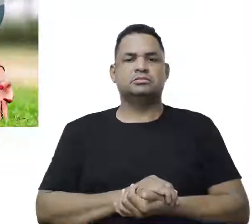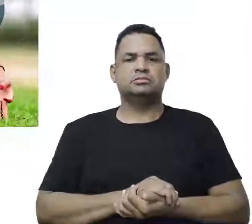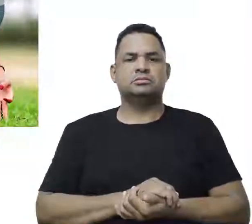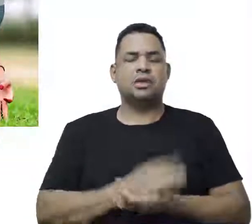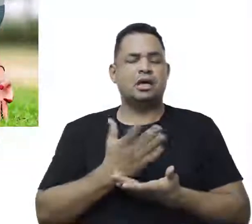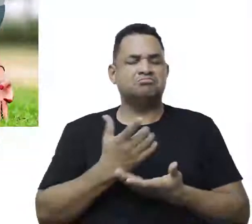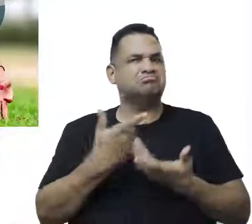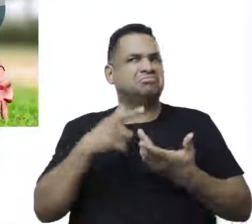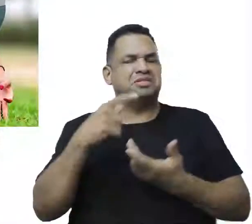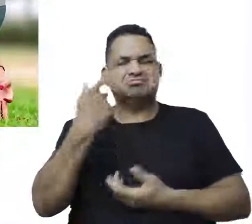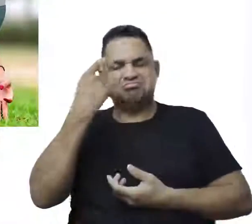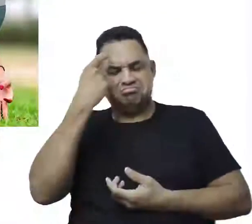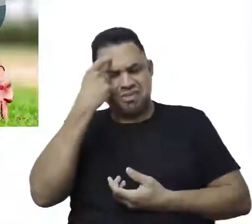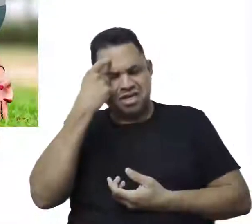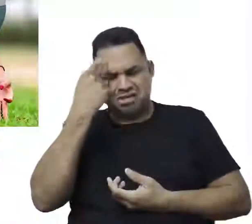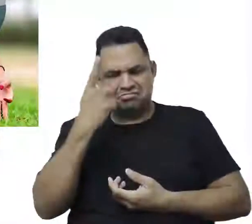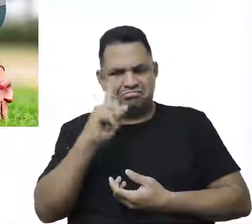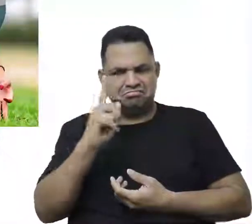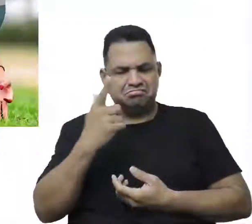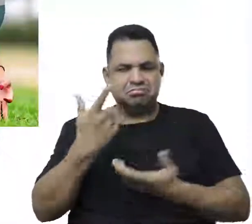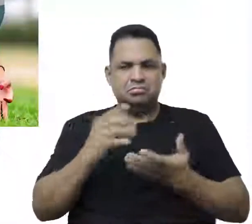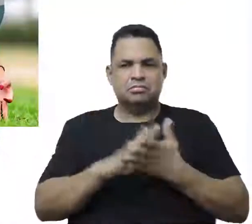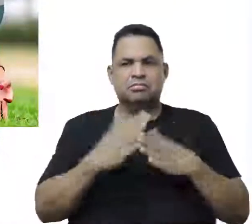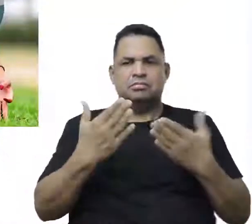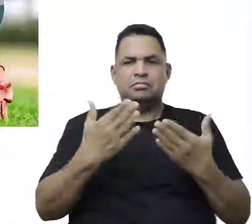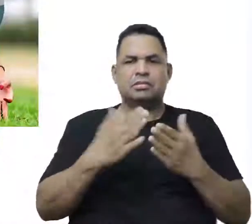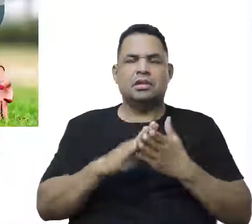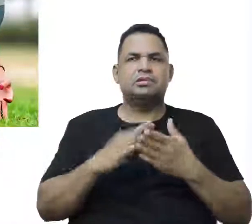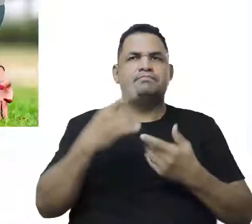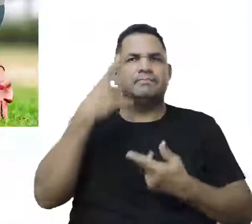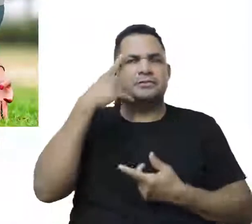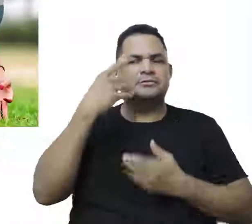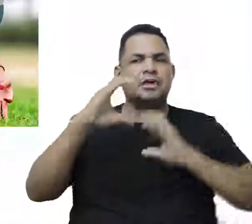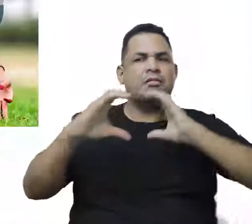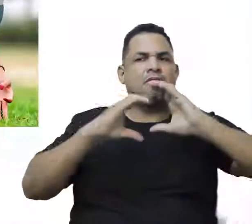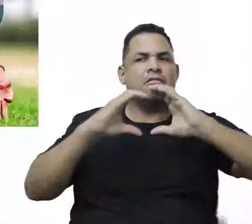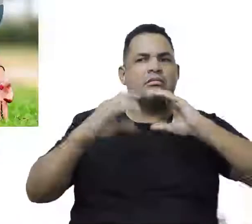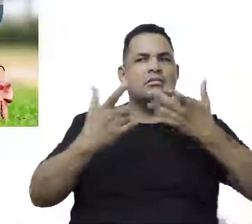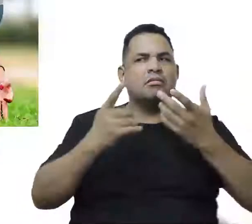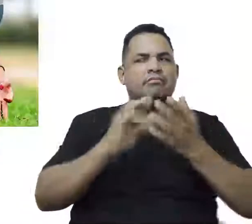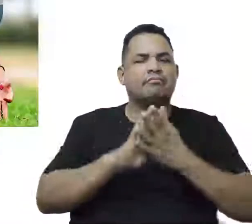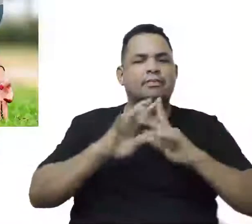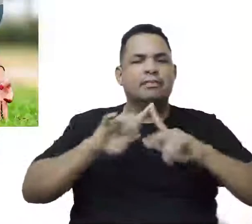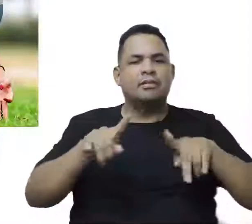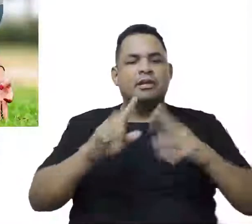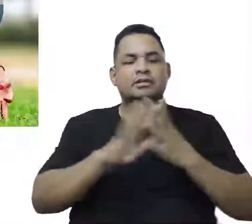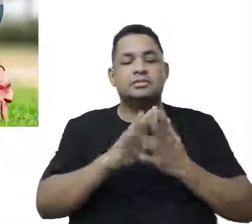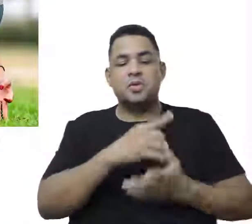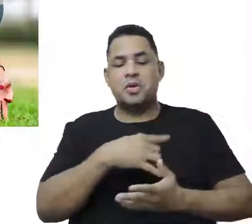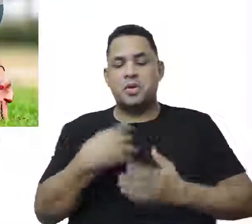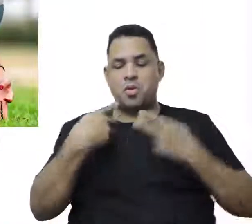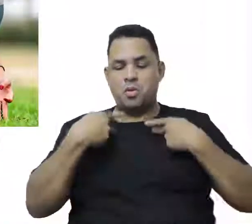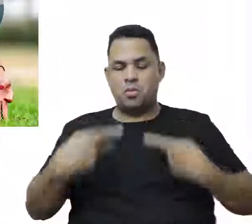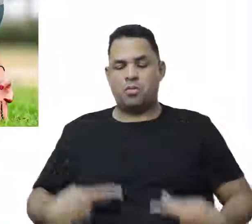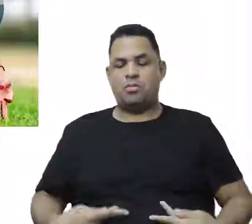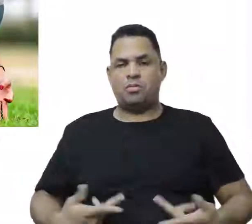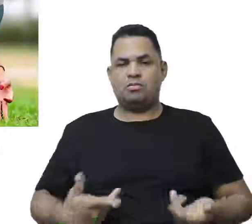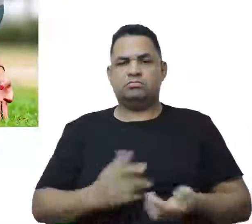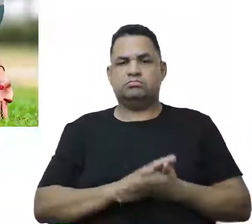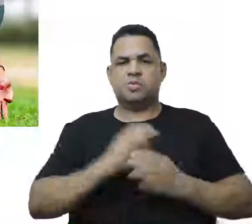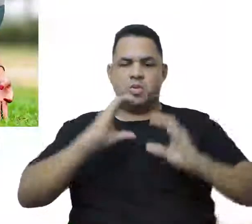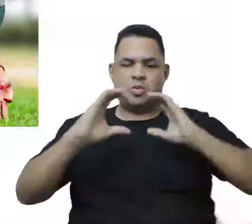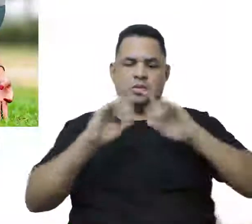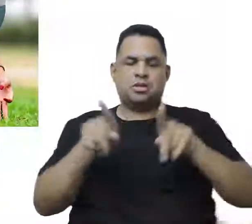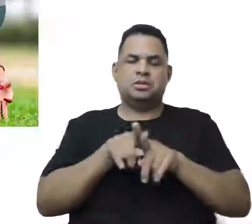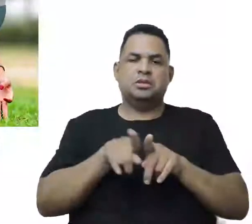inconsciente, porque a gente acha que não está comunicando algo para alguém, mas o nosso corpo comunica. Assim como o